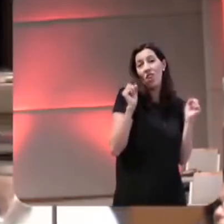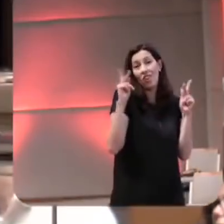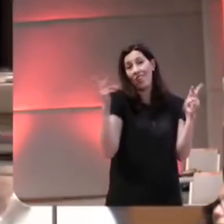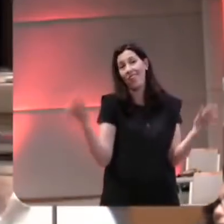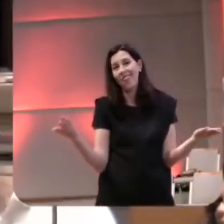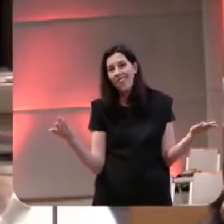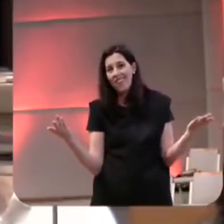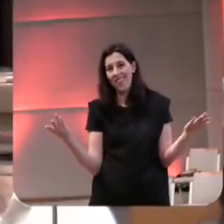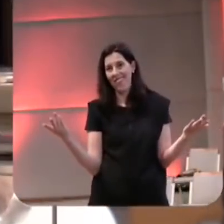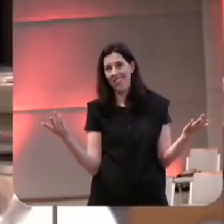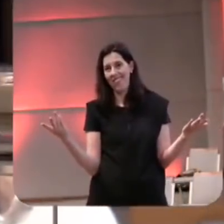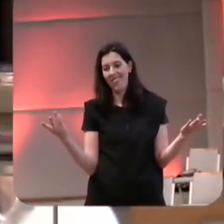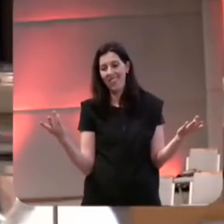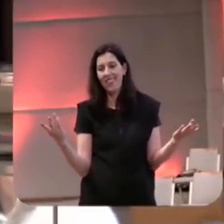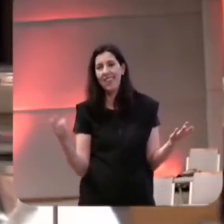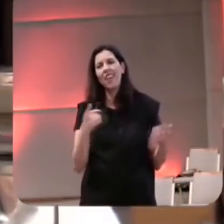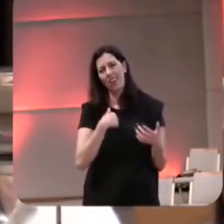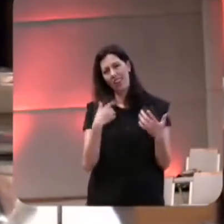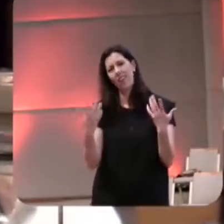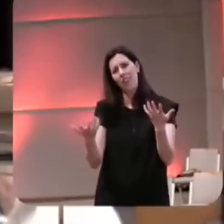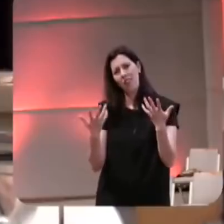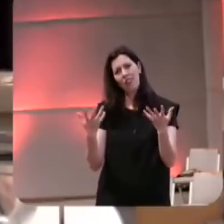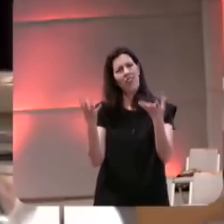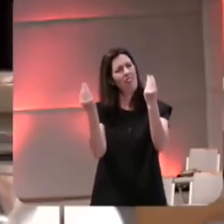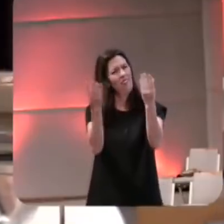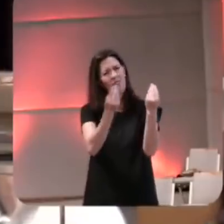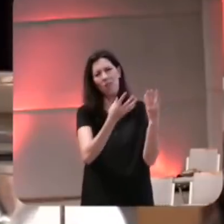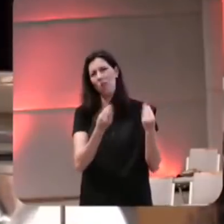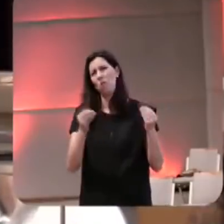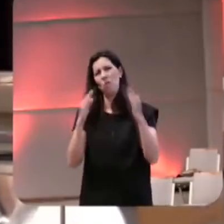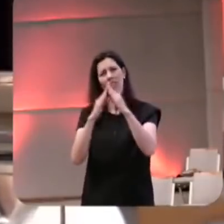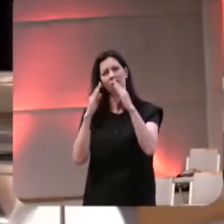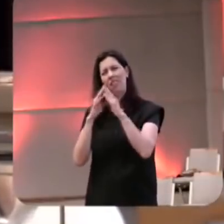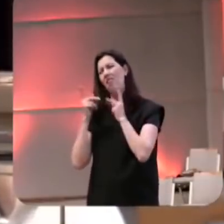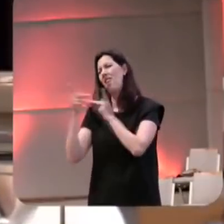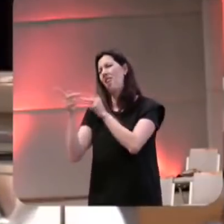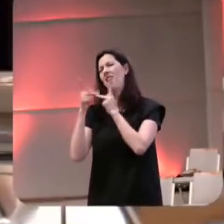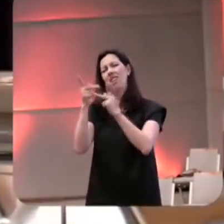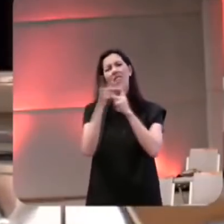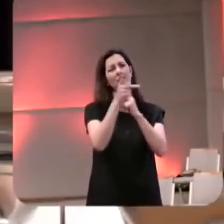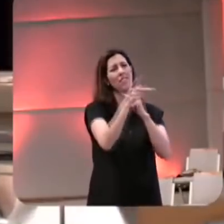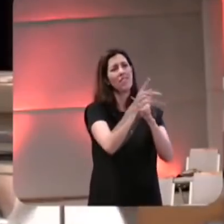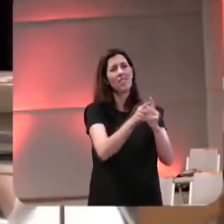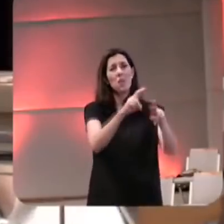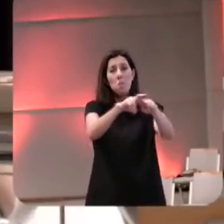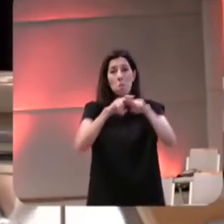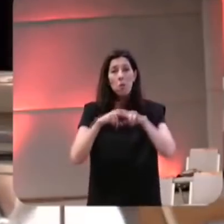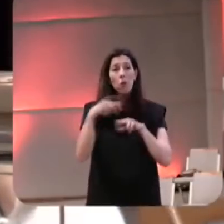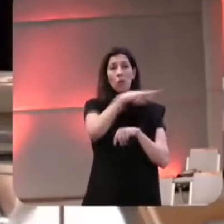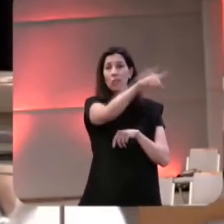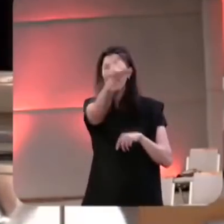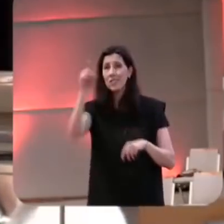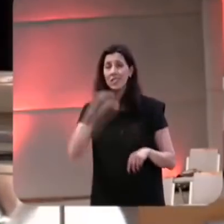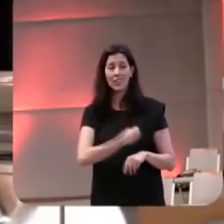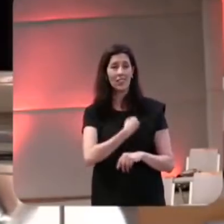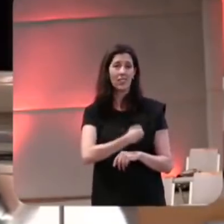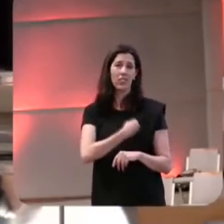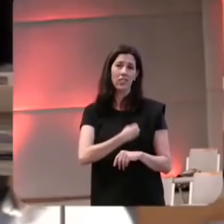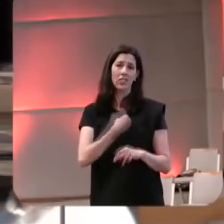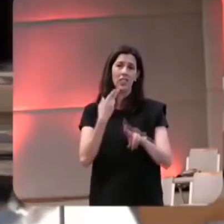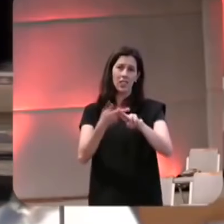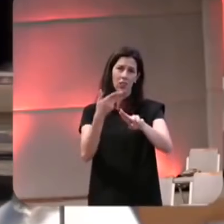milhares de casas sendo visitadas através do povo que está aqui. E a gente vai orar pedindo a paz do Senhor, e vai